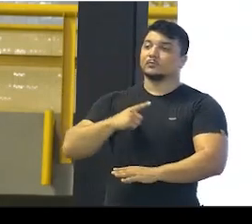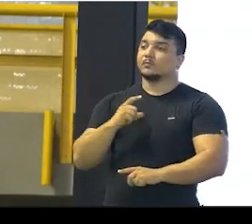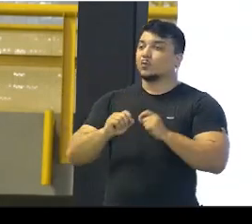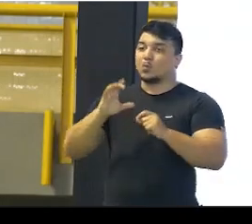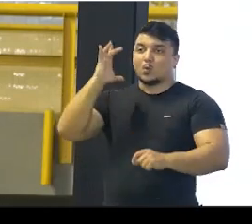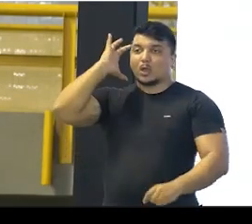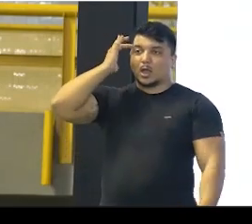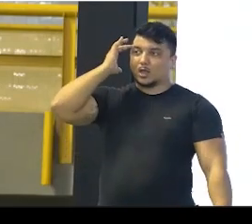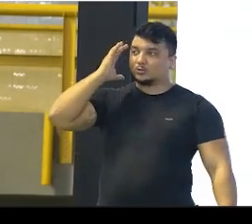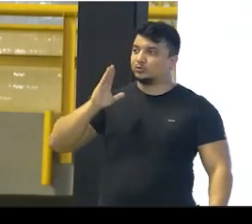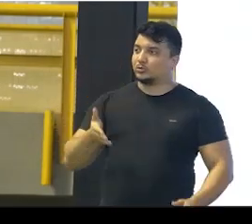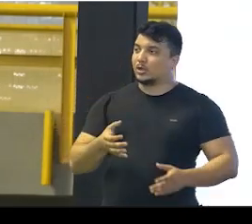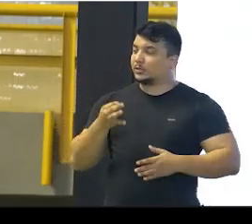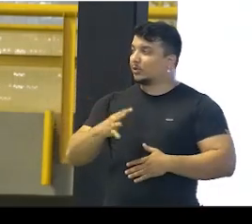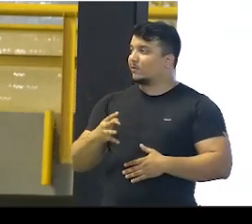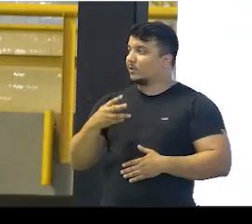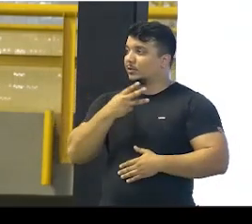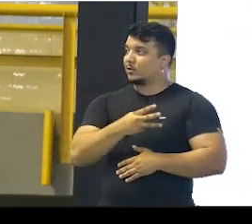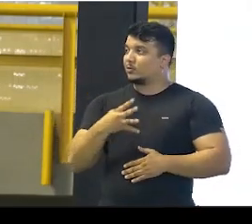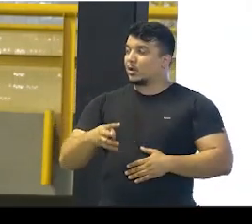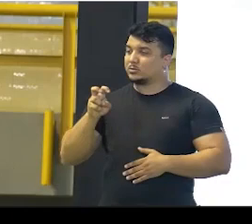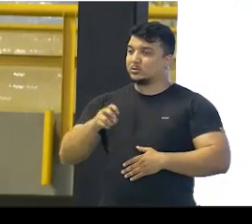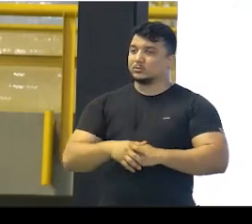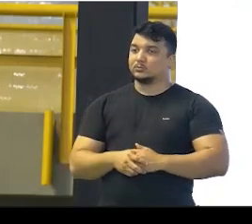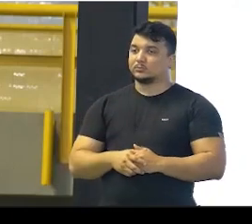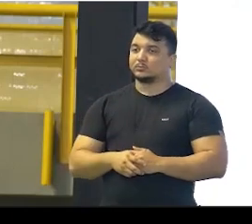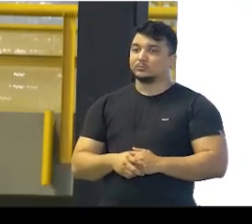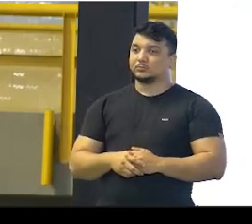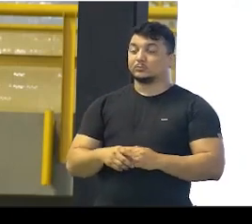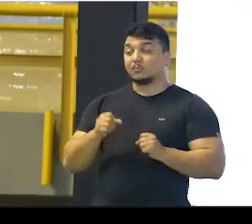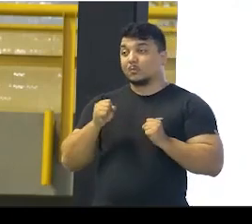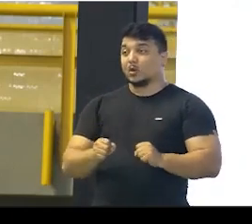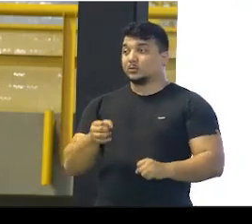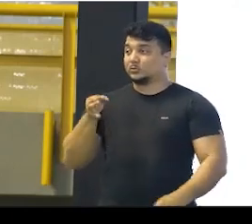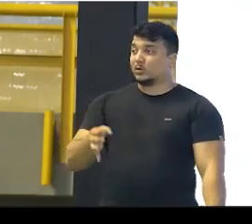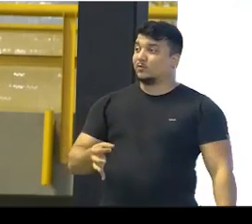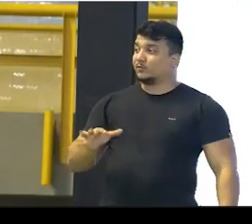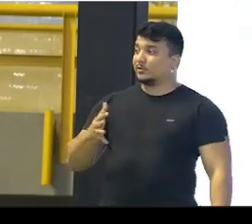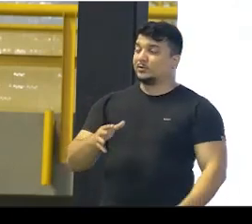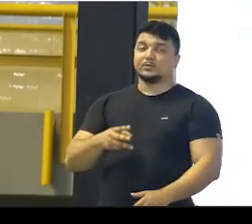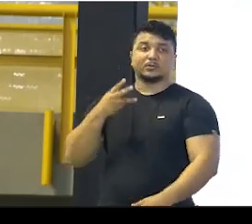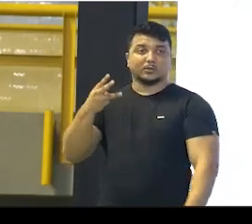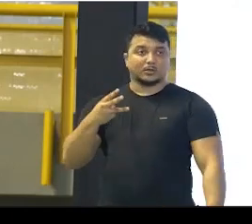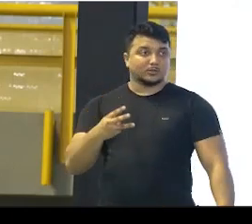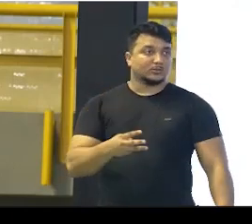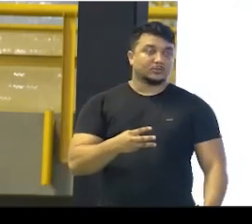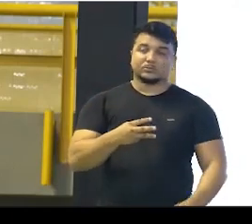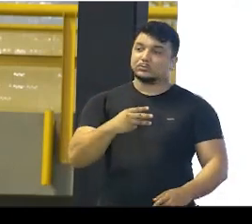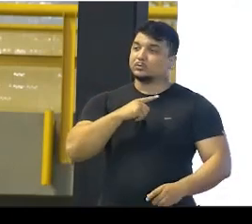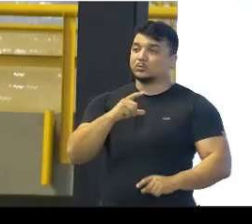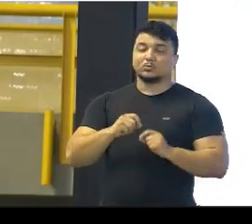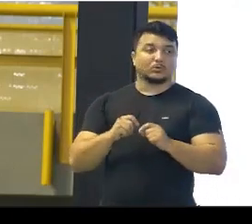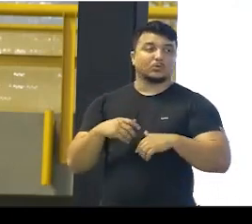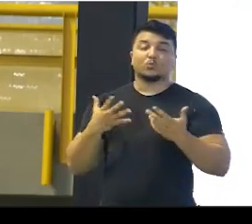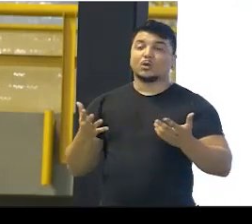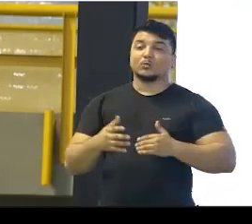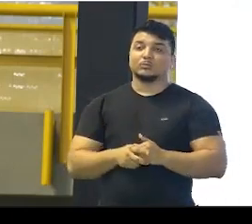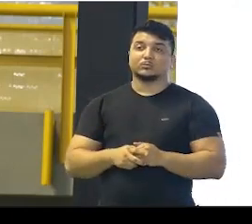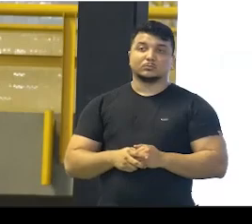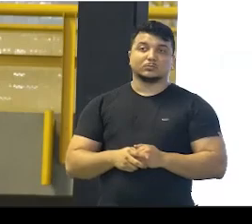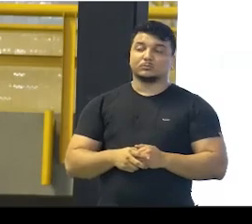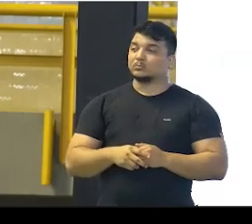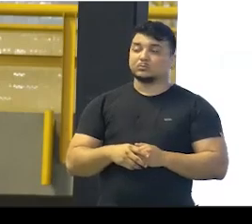ponta da parte quebrada está a 3 metros da base, qual a altura do tronco